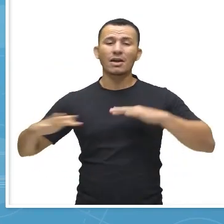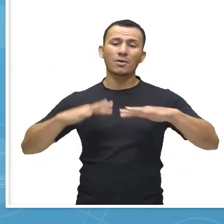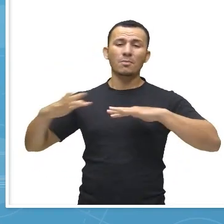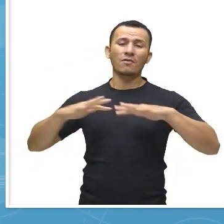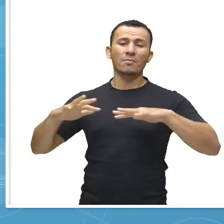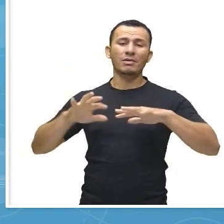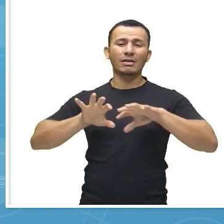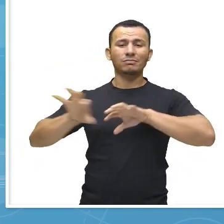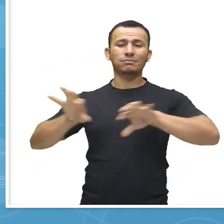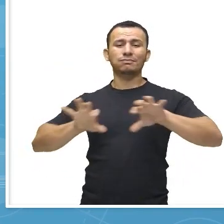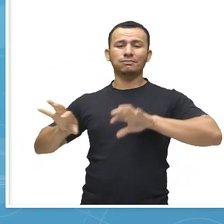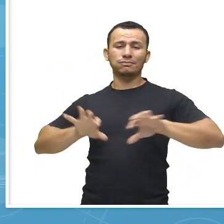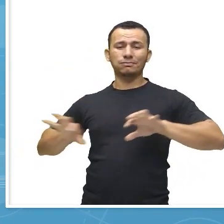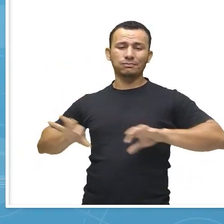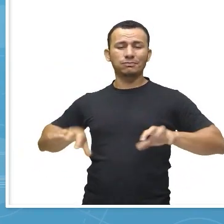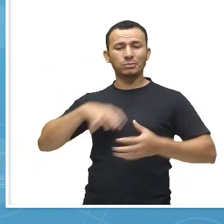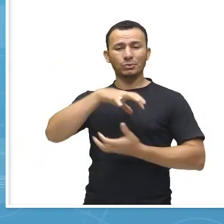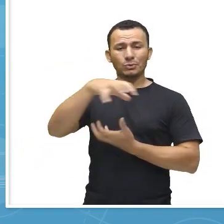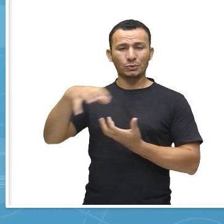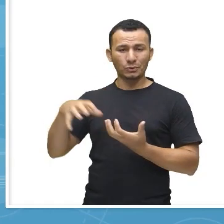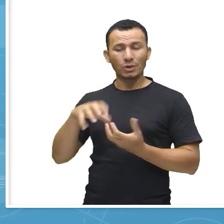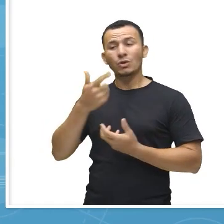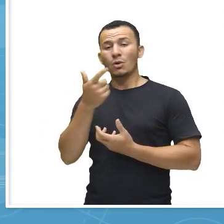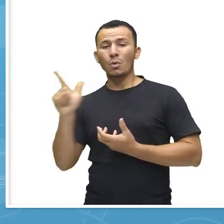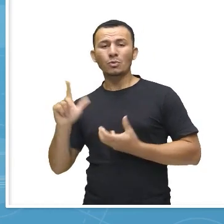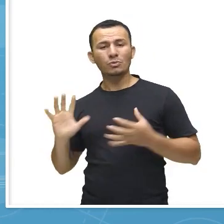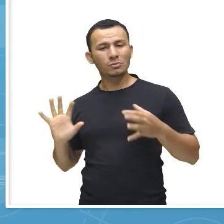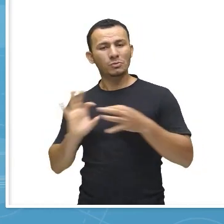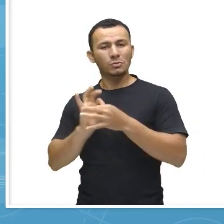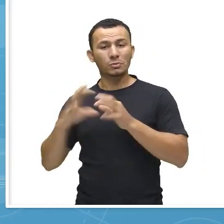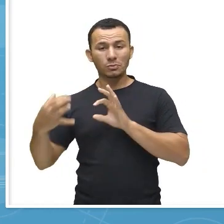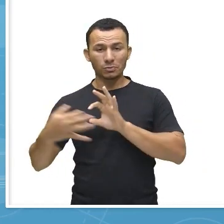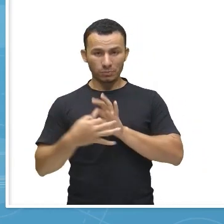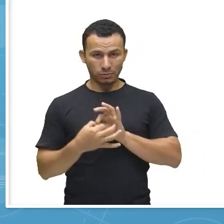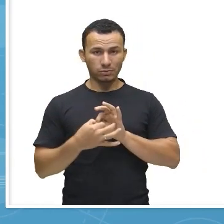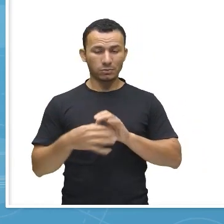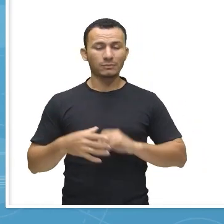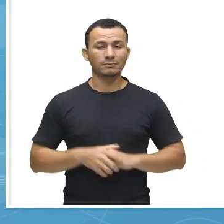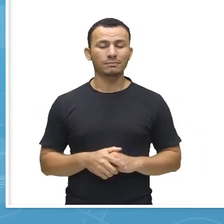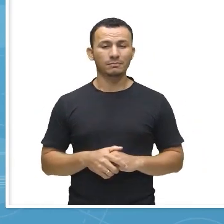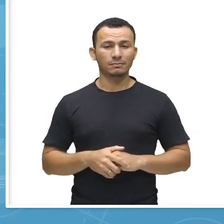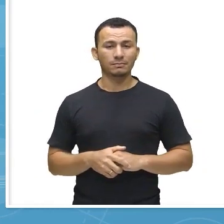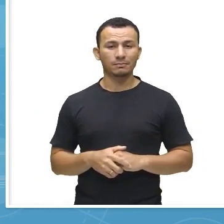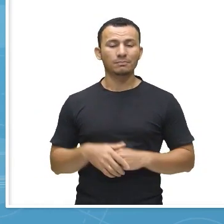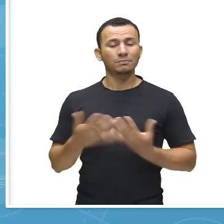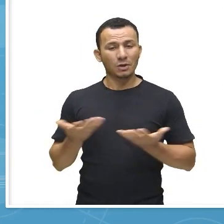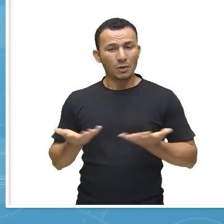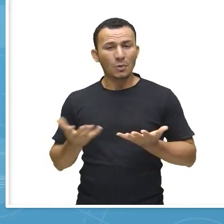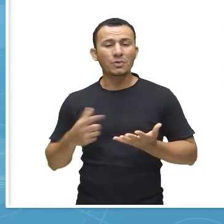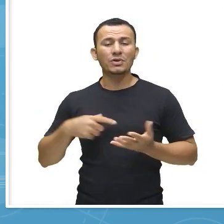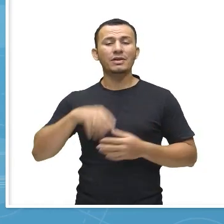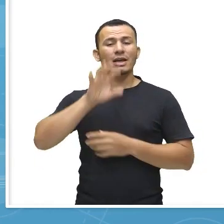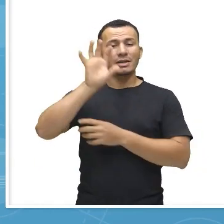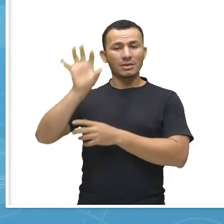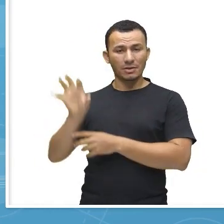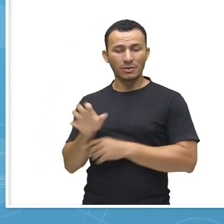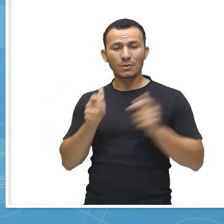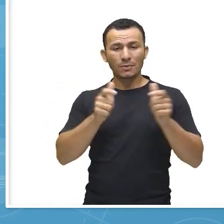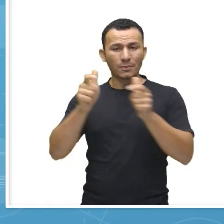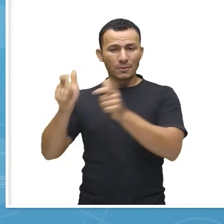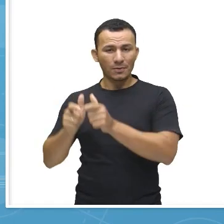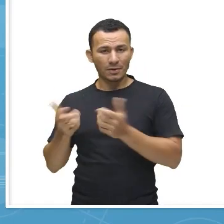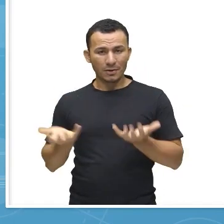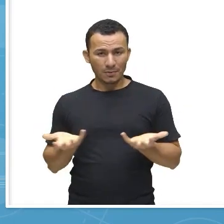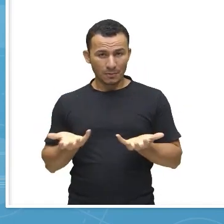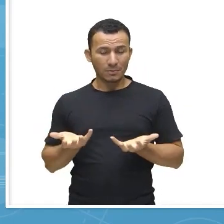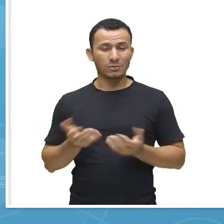se afastando, alguns e outros se aproximando. E criaram então a disposição que nós temos hoje dos continentes.